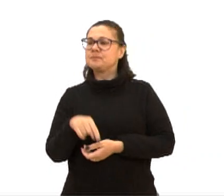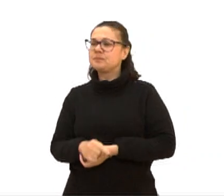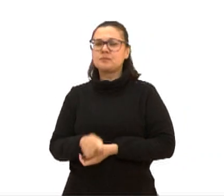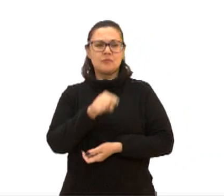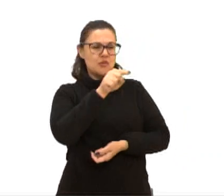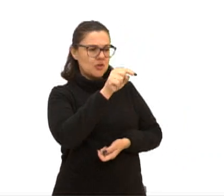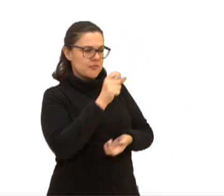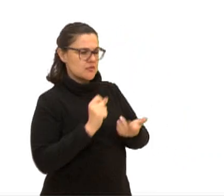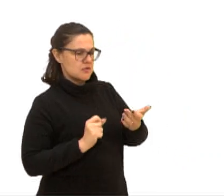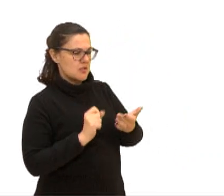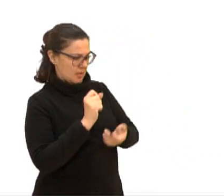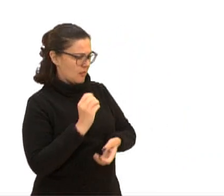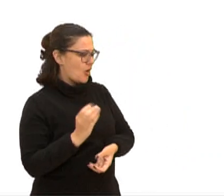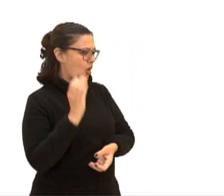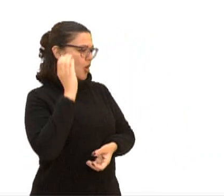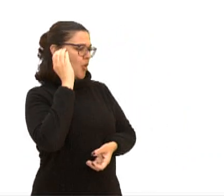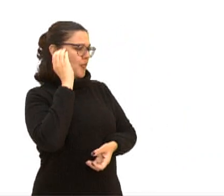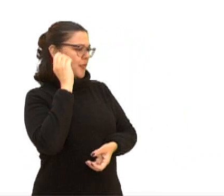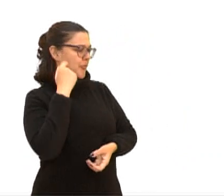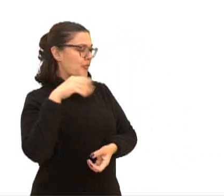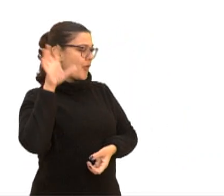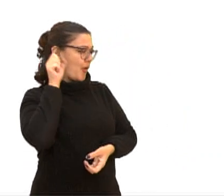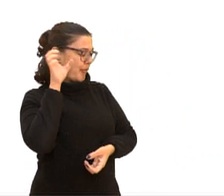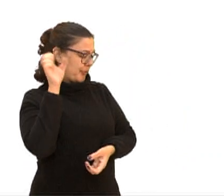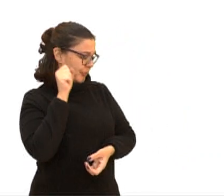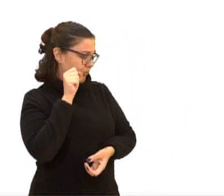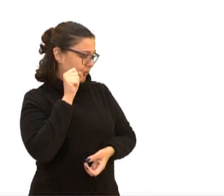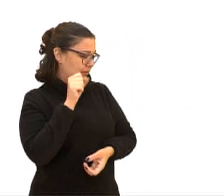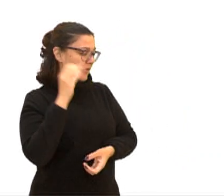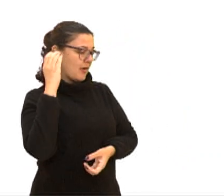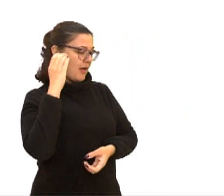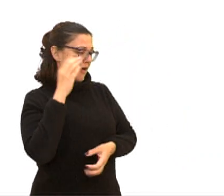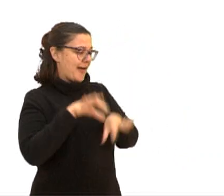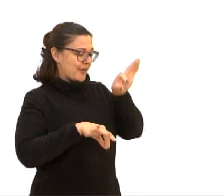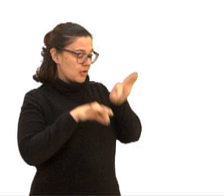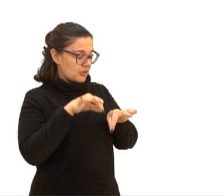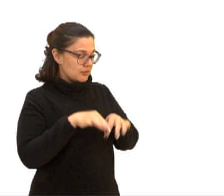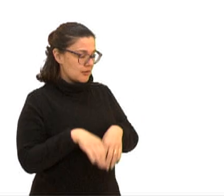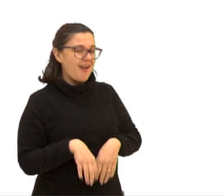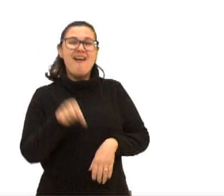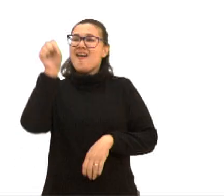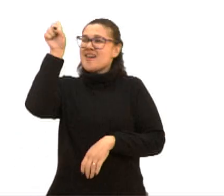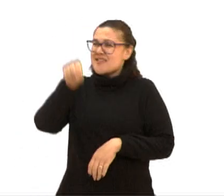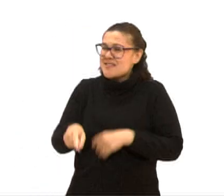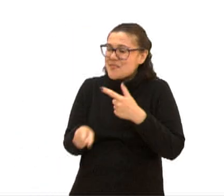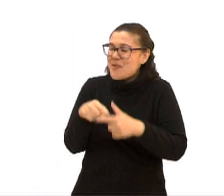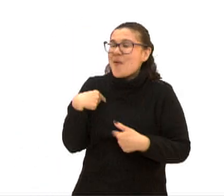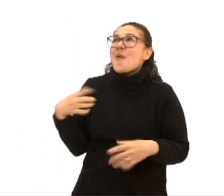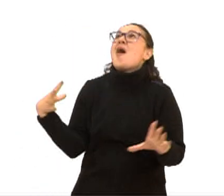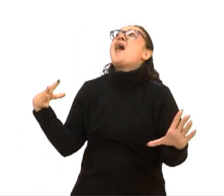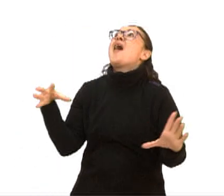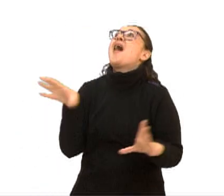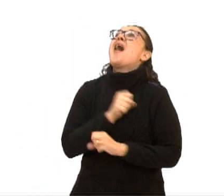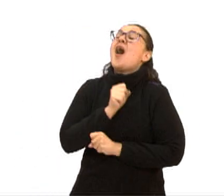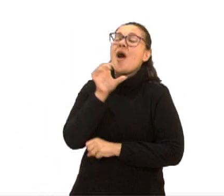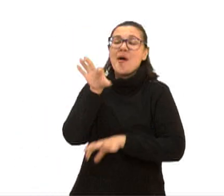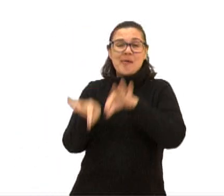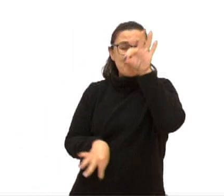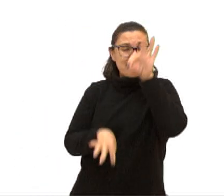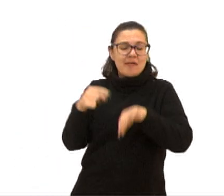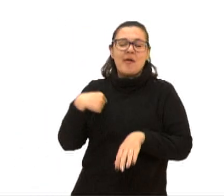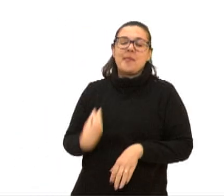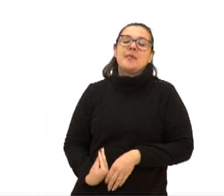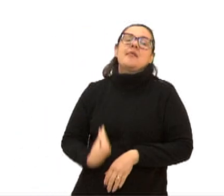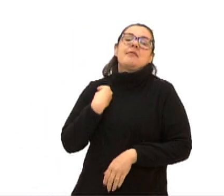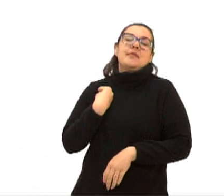Você consumiria radioteatro? Sem dúvida nenhuma, né? Por quê? Porque eu amo teatro, assim, teatro é minha vida, né? Quem